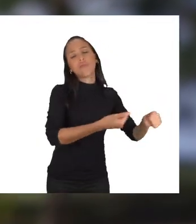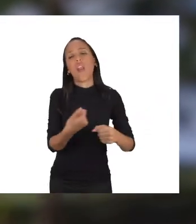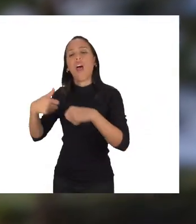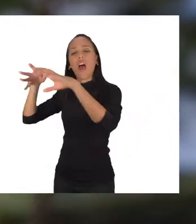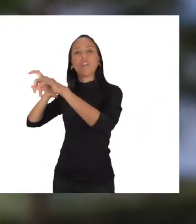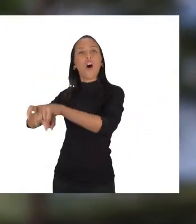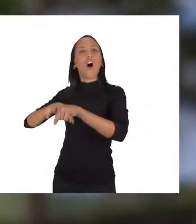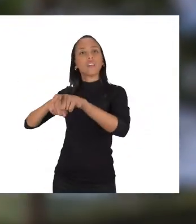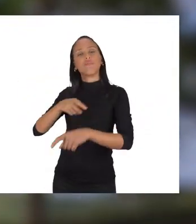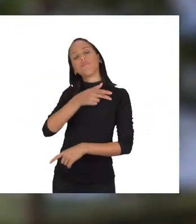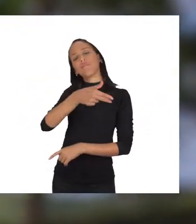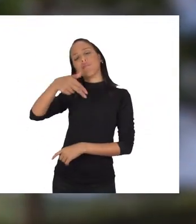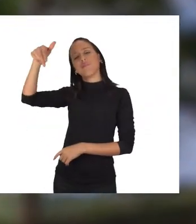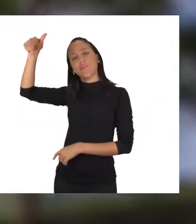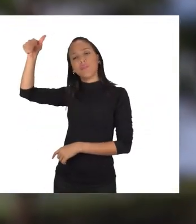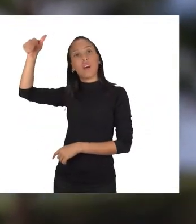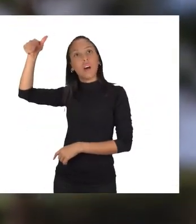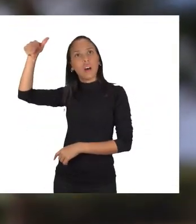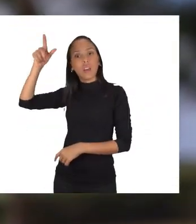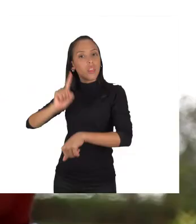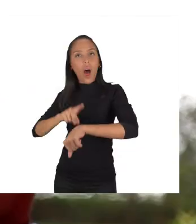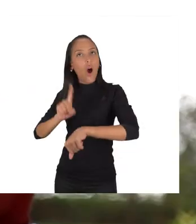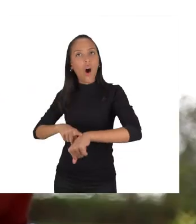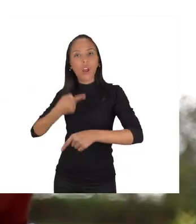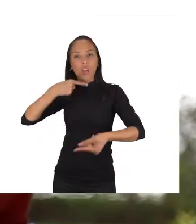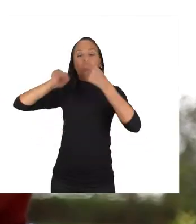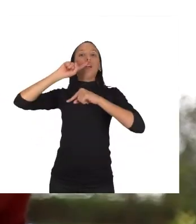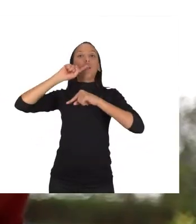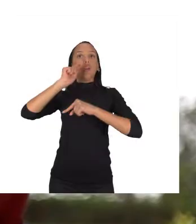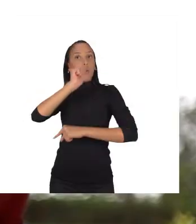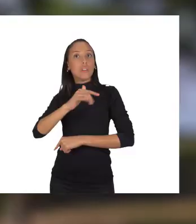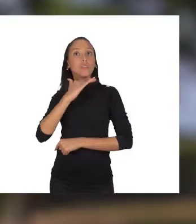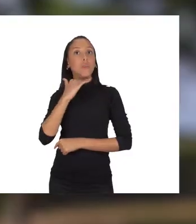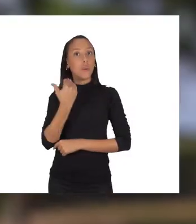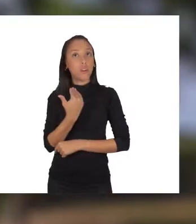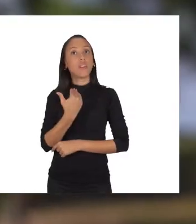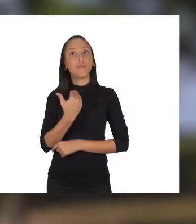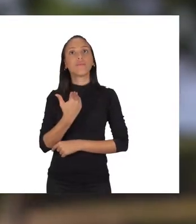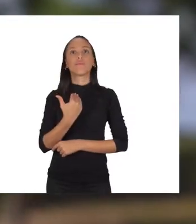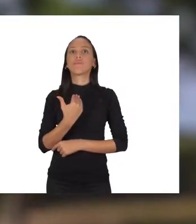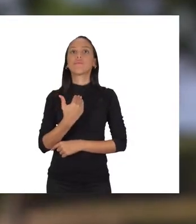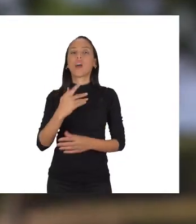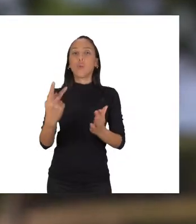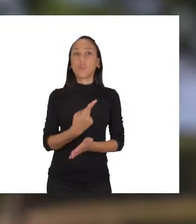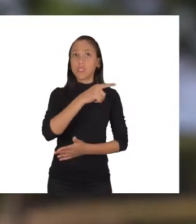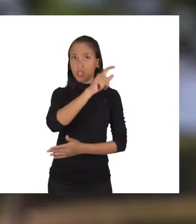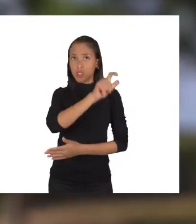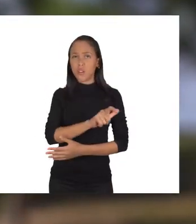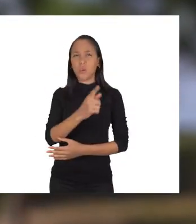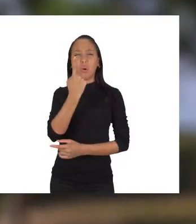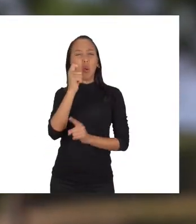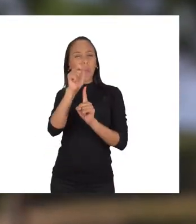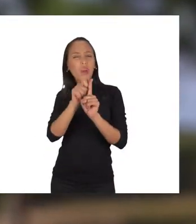cima. Chegamos lá, ele teve uma convulsão muito forte. Ele quase morreu naquele tempo. E ele acabou ficando um mês ou